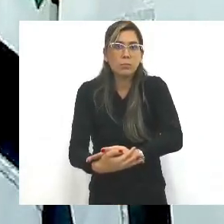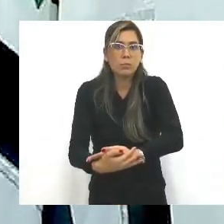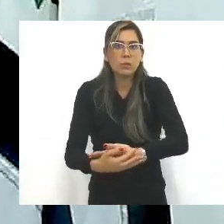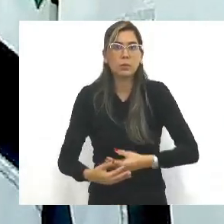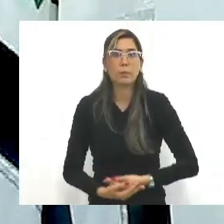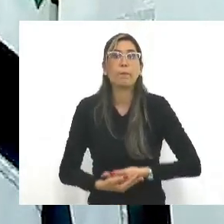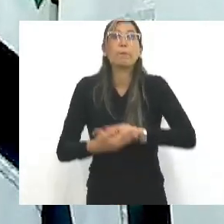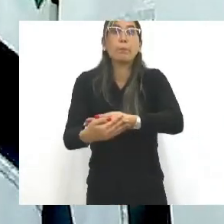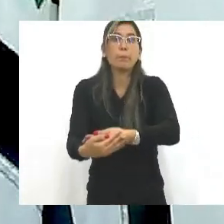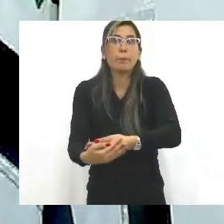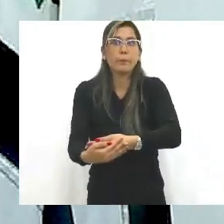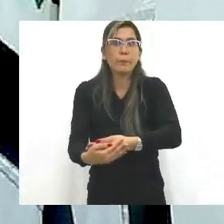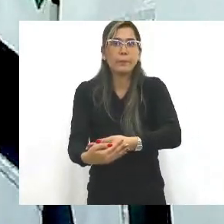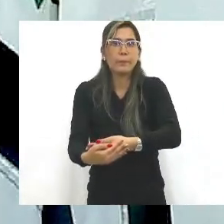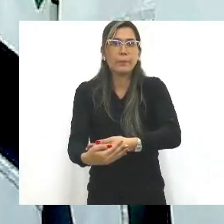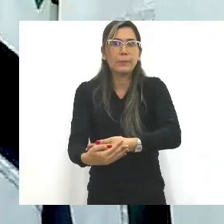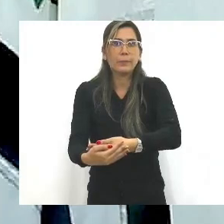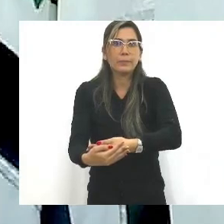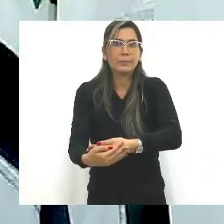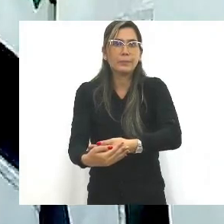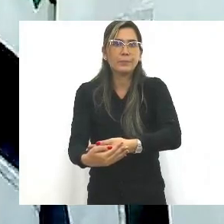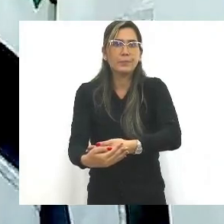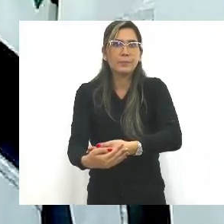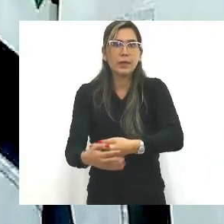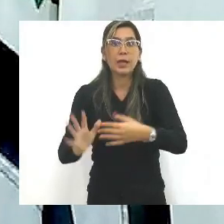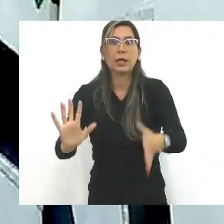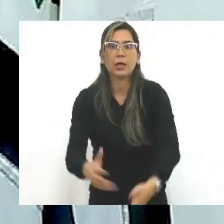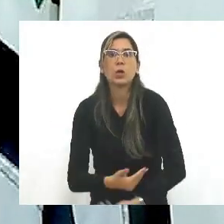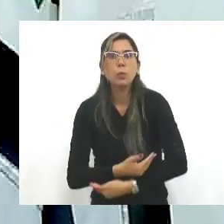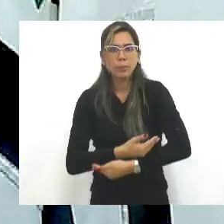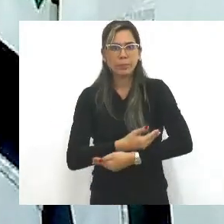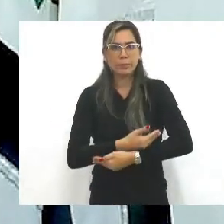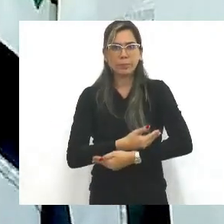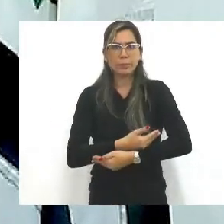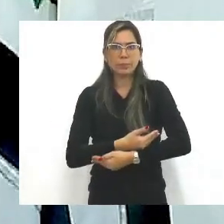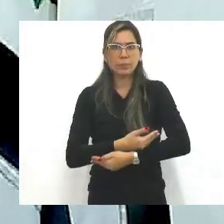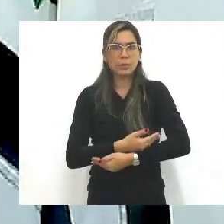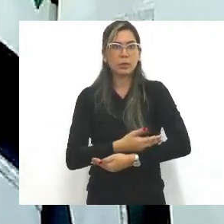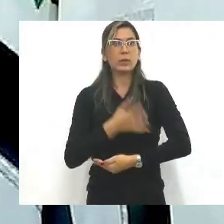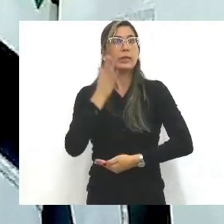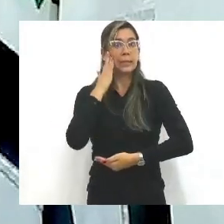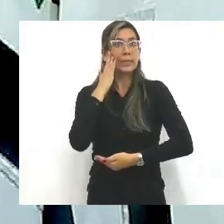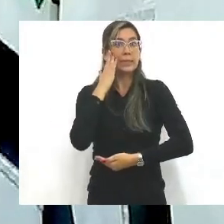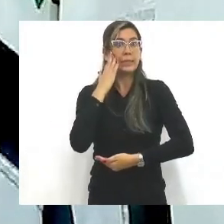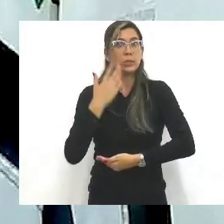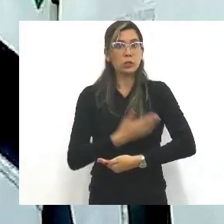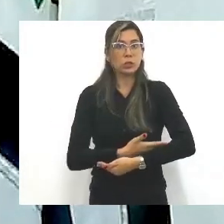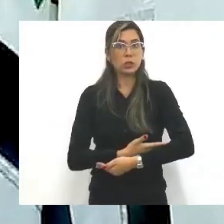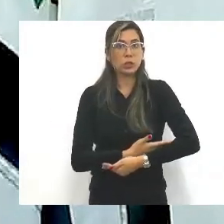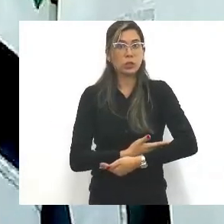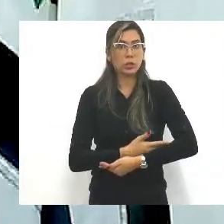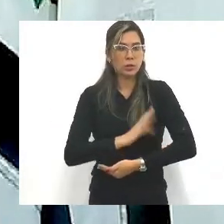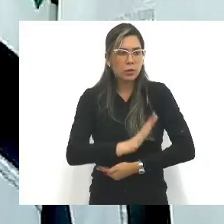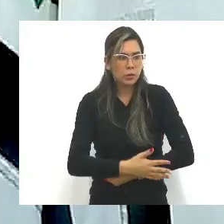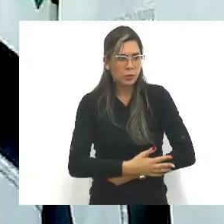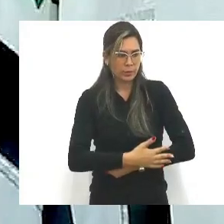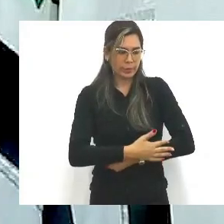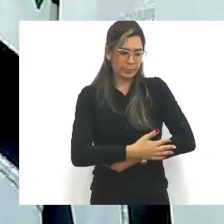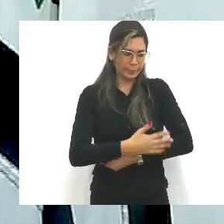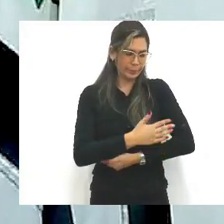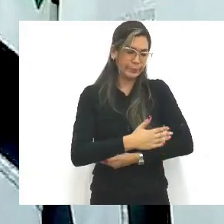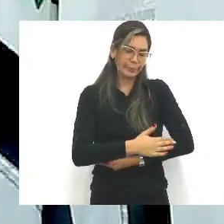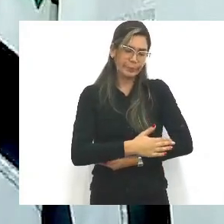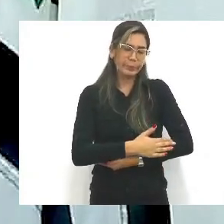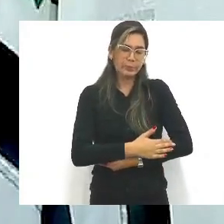Jogou. Simplesmente jogou. E eu peguei dessa forma. Entendi que era um bebê, acolhi ele aqui nos meus